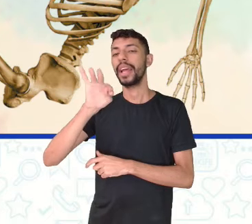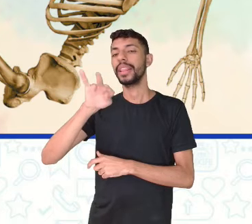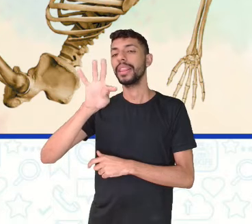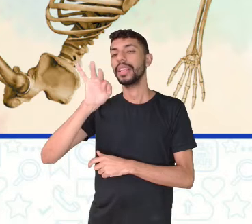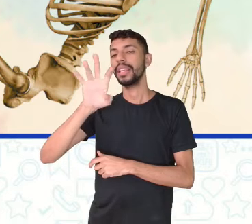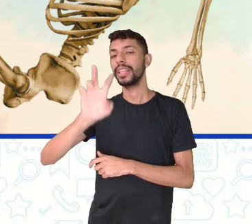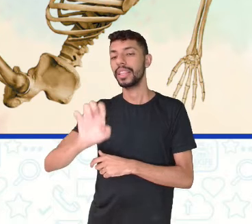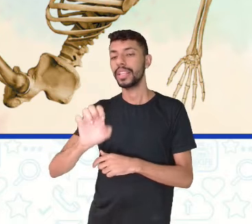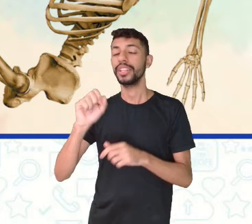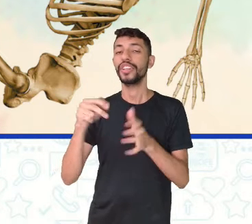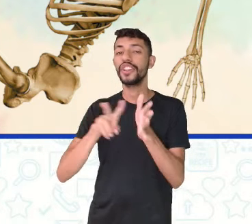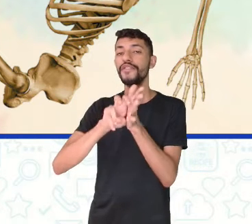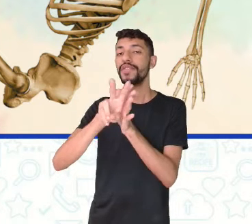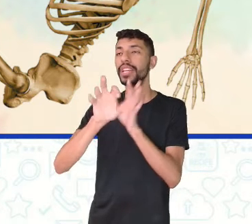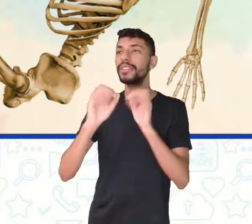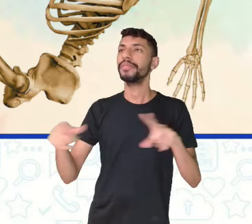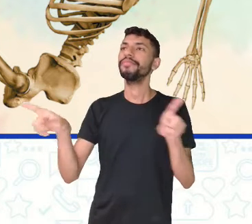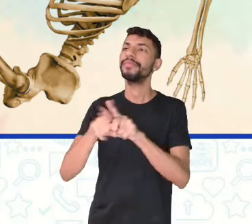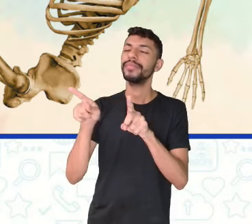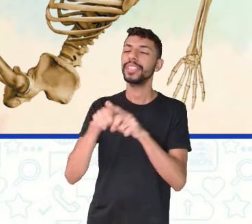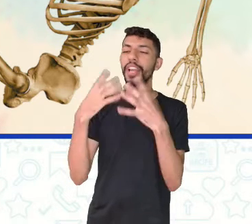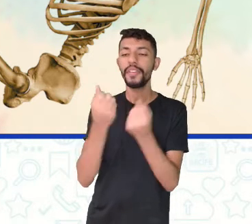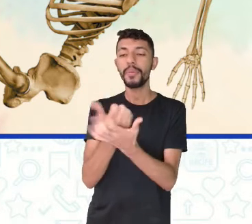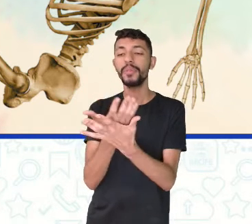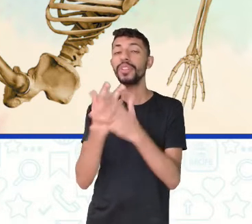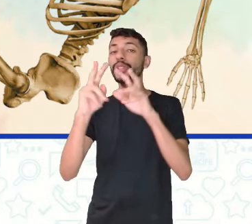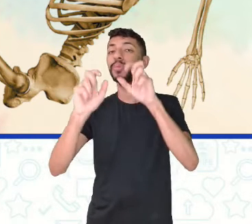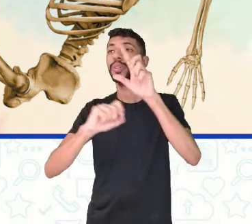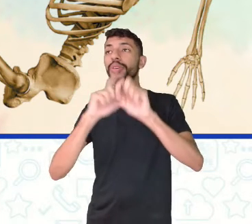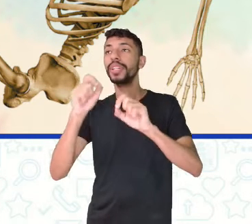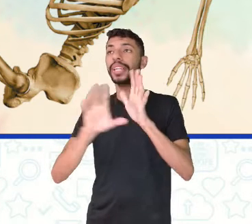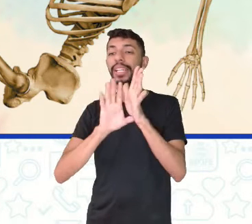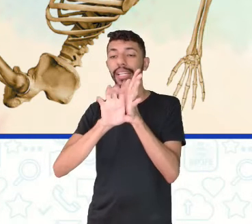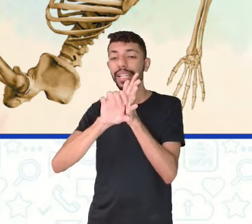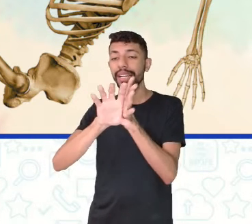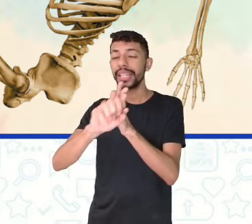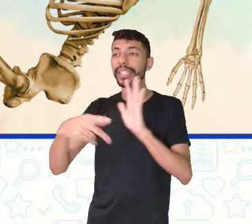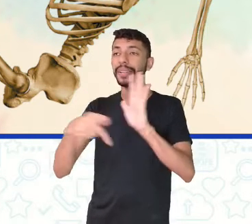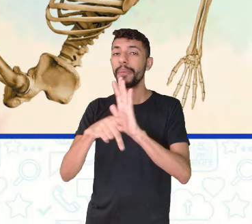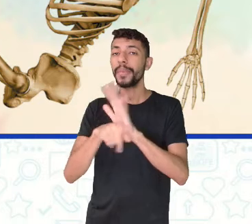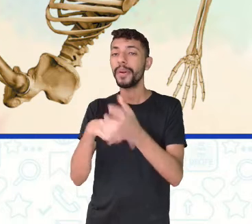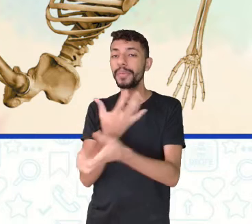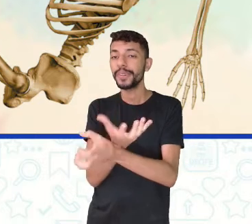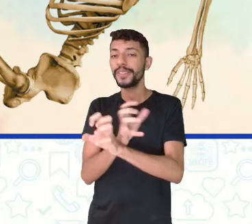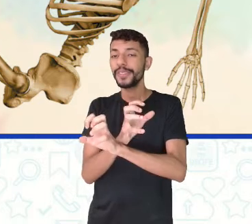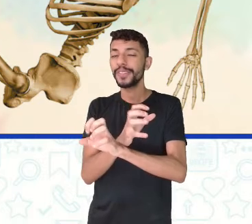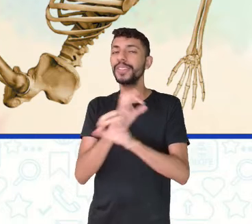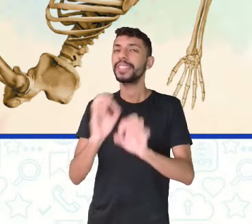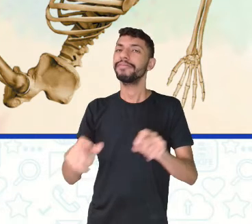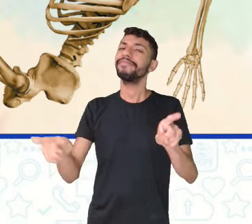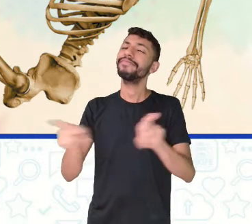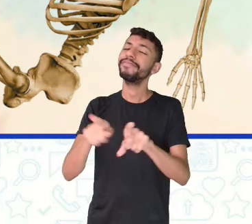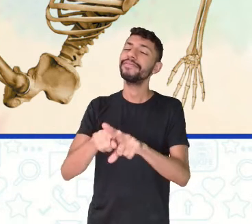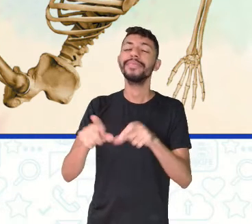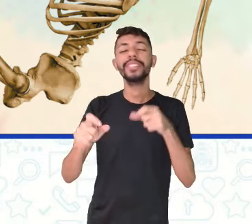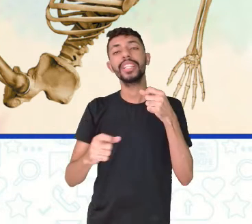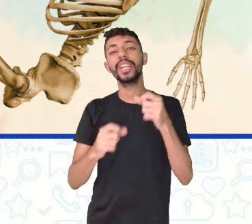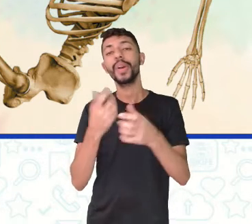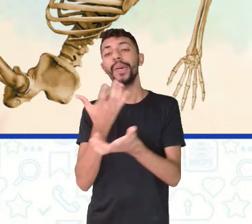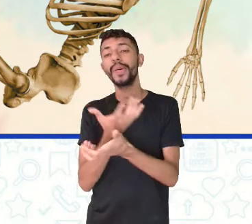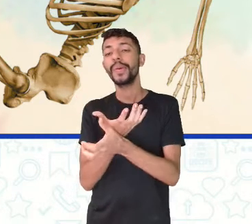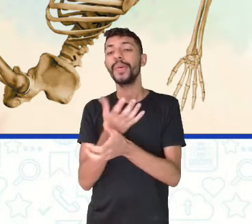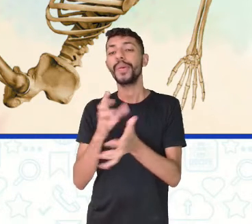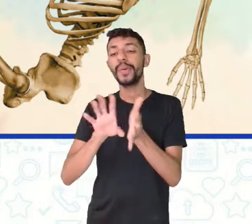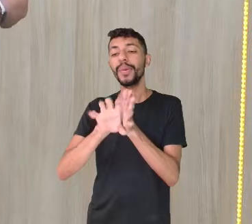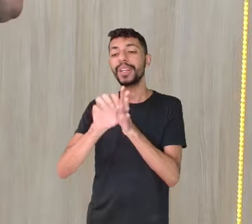a respeito de câncer, e câncer bem específico, câncer ósseo, e o câncer que muitas vezes afeta a cabeça e